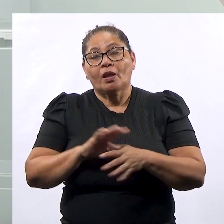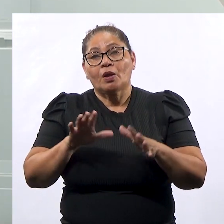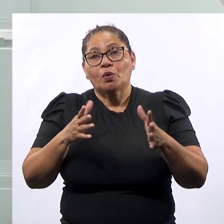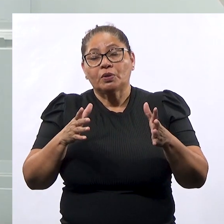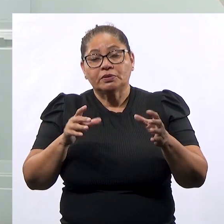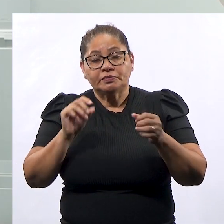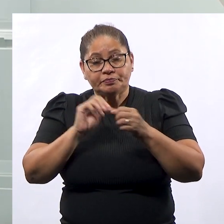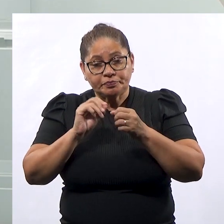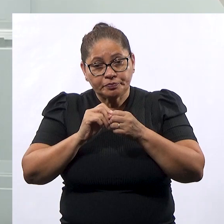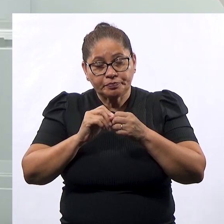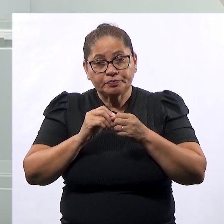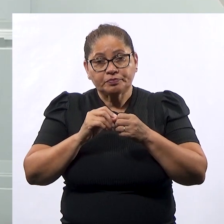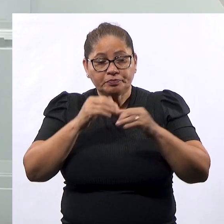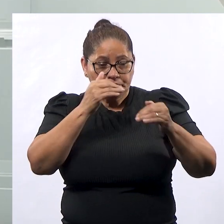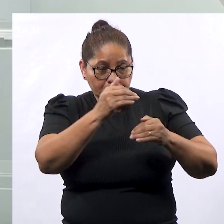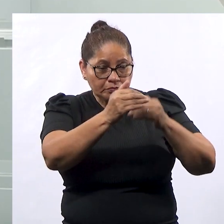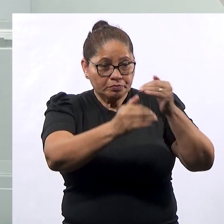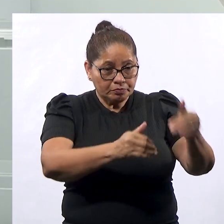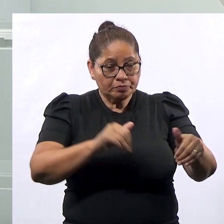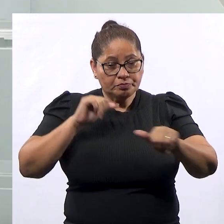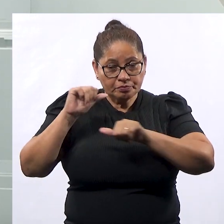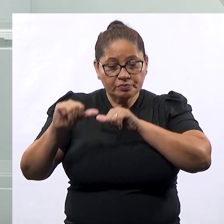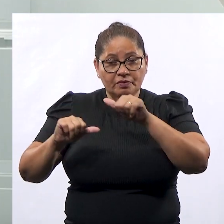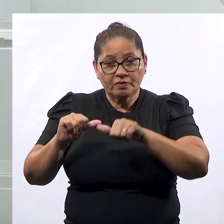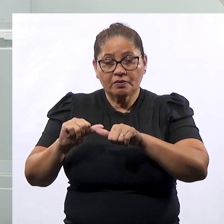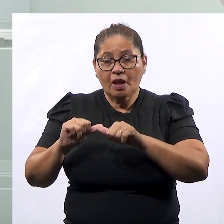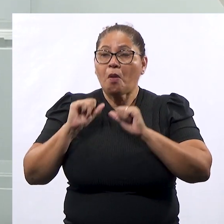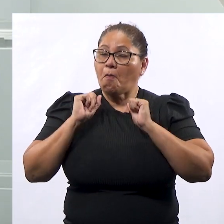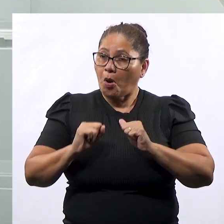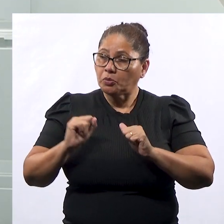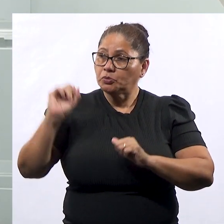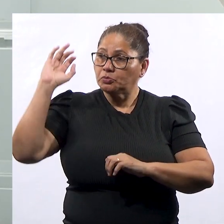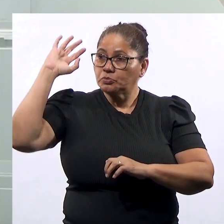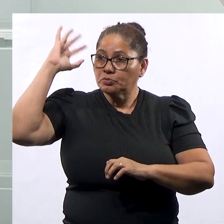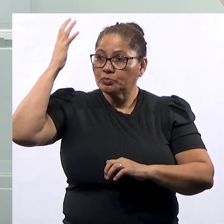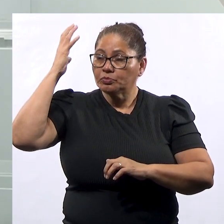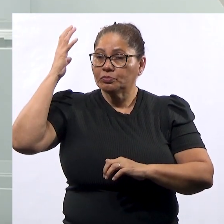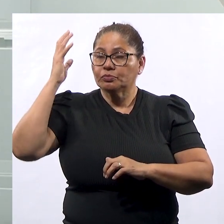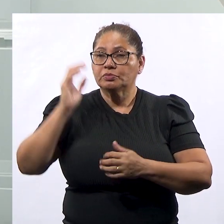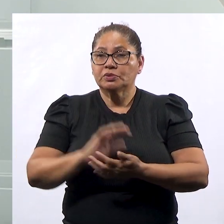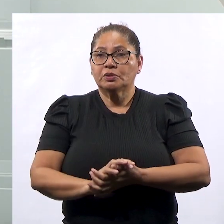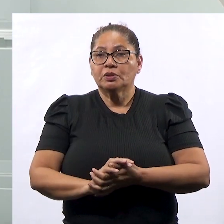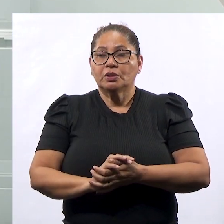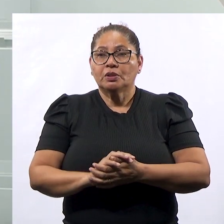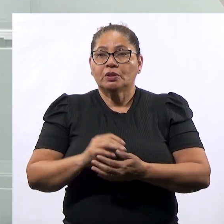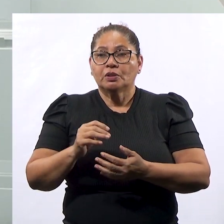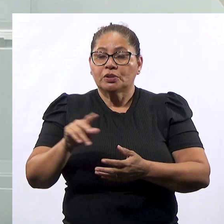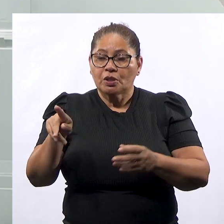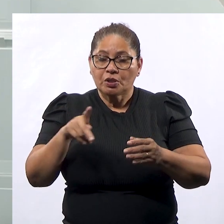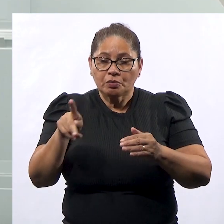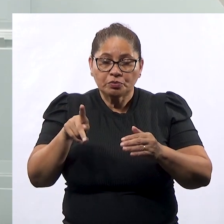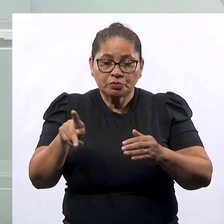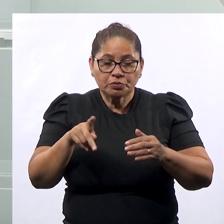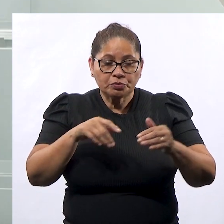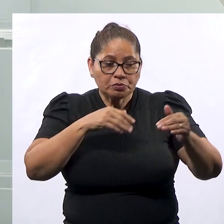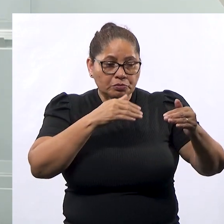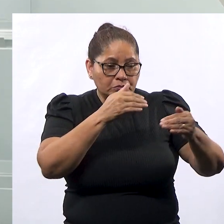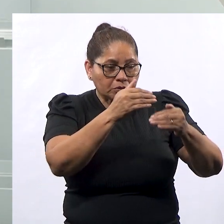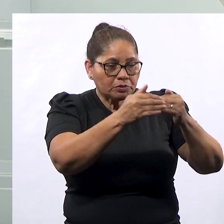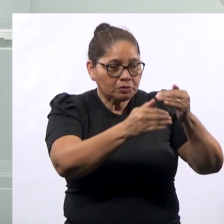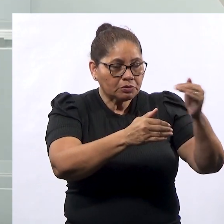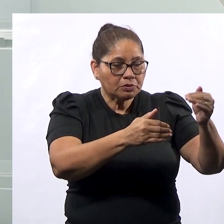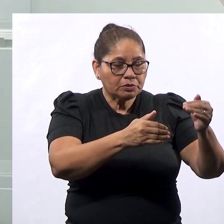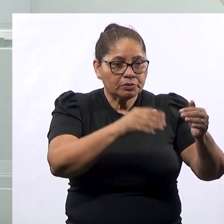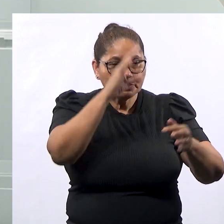Quando você está gerindo o processo avaliativo, você tem o poder de decisão. O poder de decidir sobre o processo